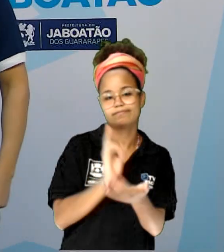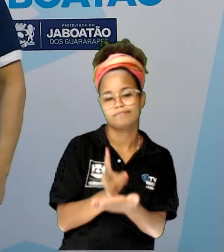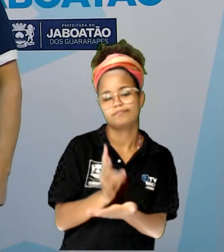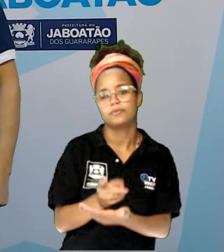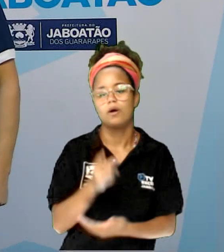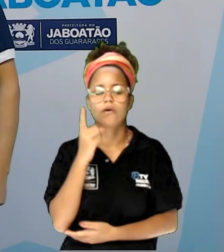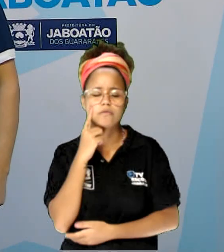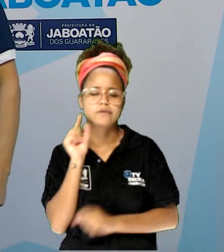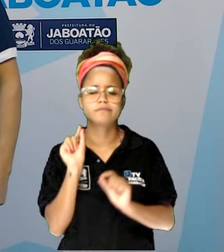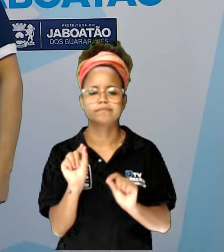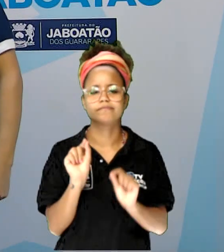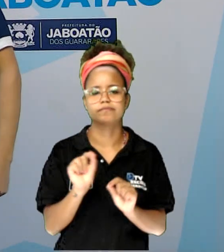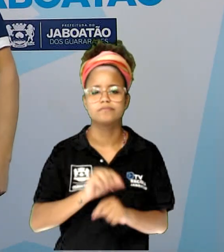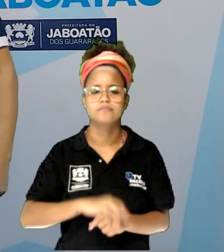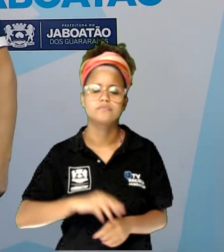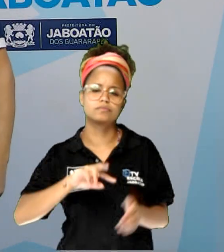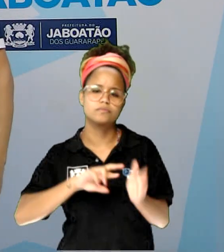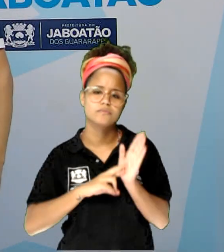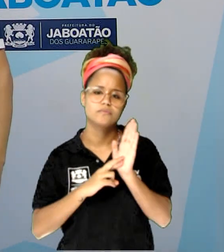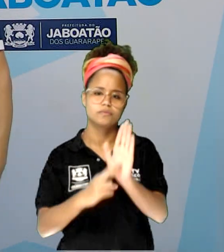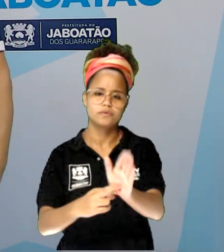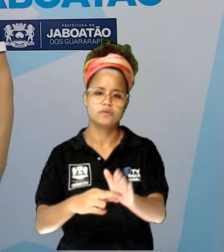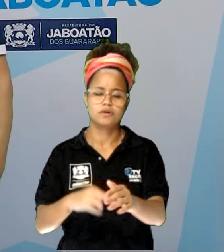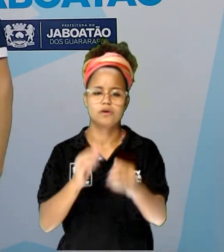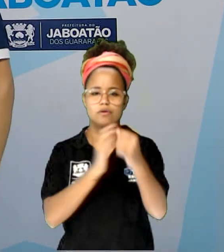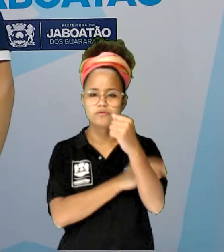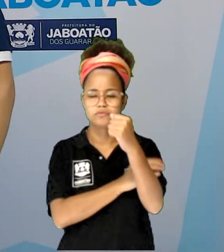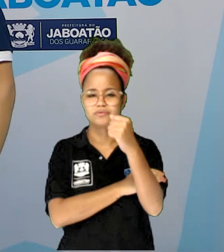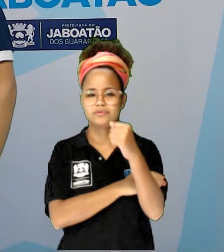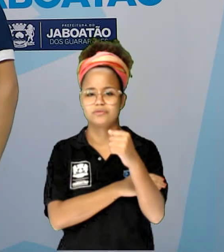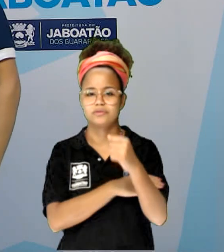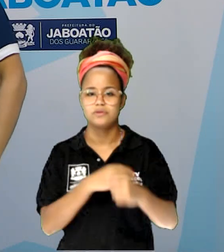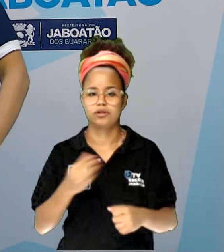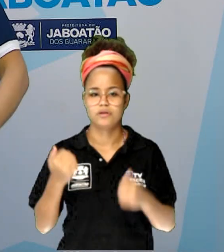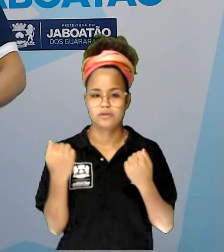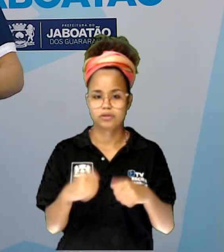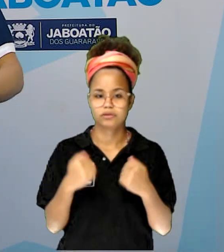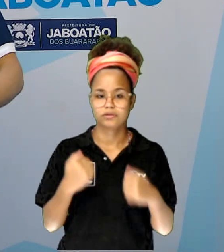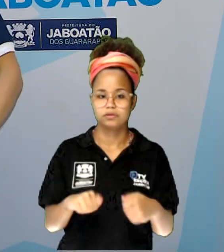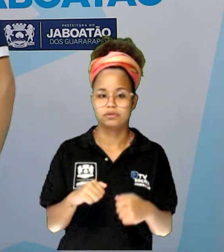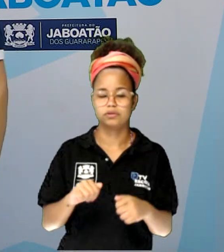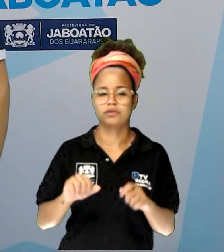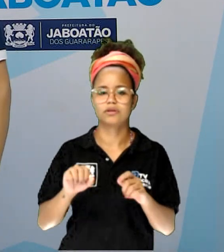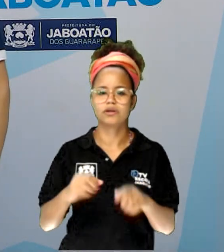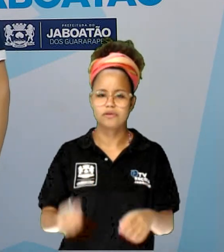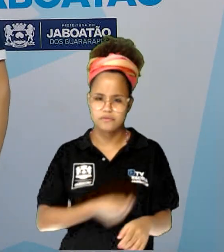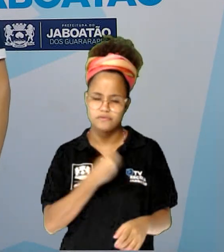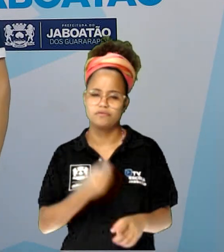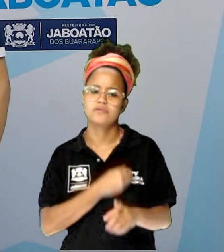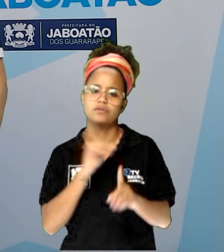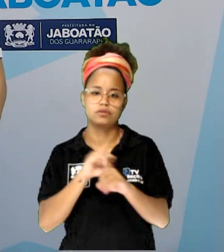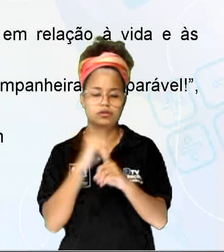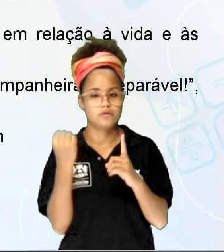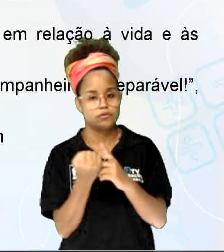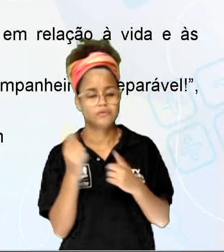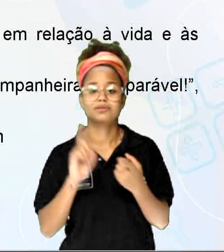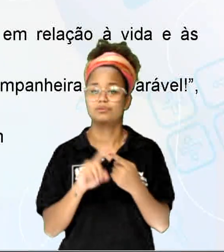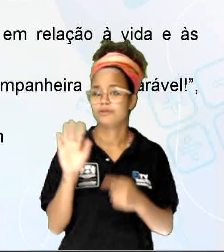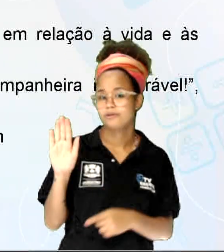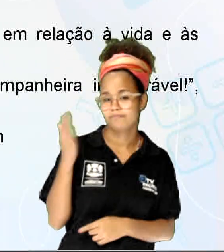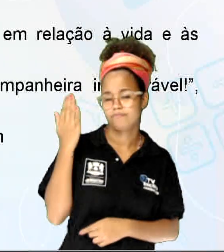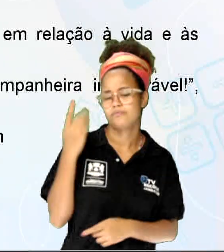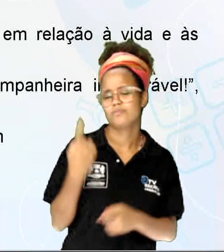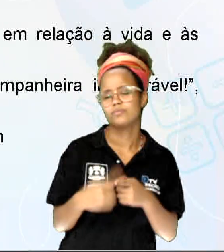gente vê que representa a força necessária à convivência social, é o que diz o item. Esse item aí, ele também é falso, porque na verdade o